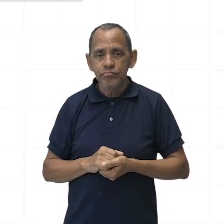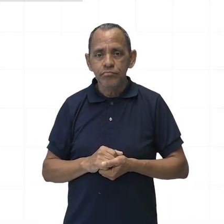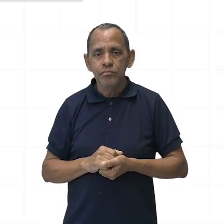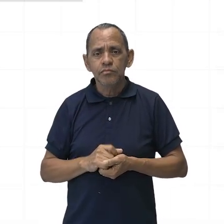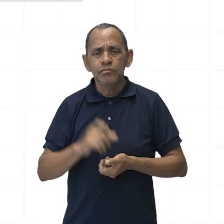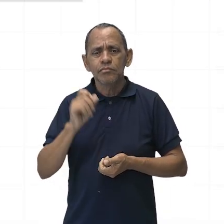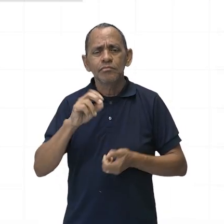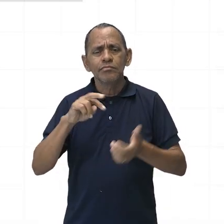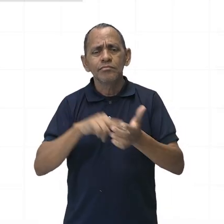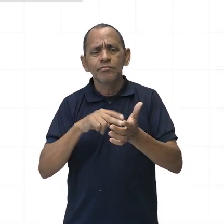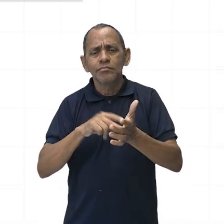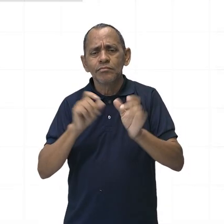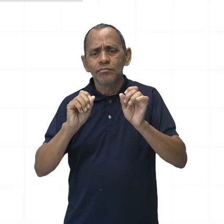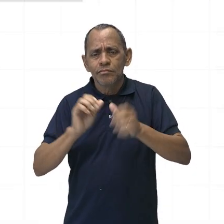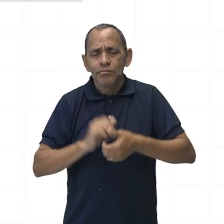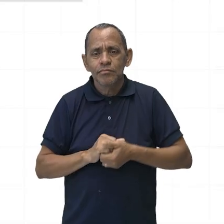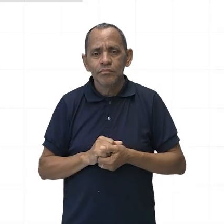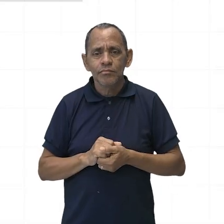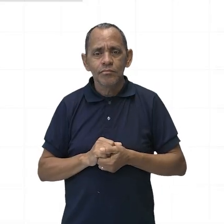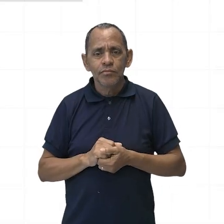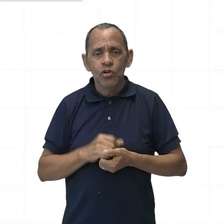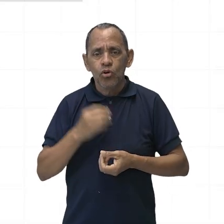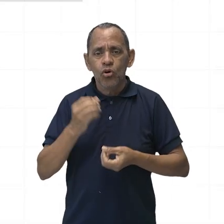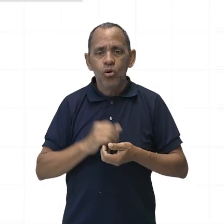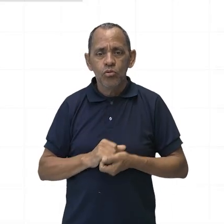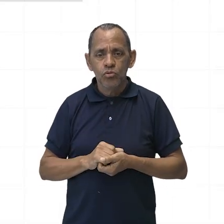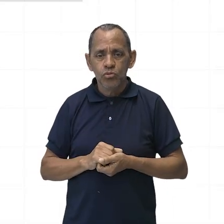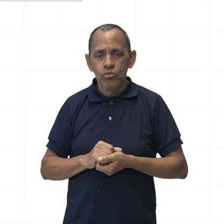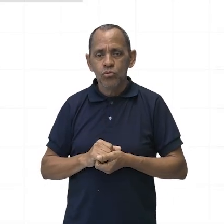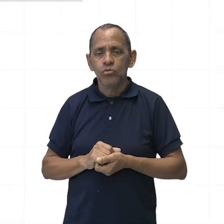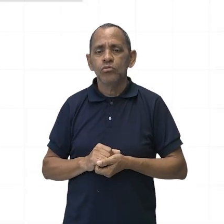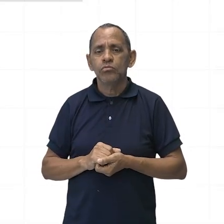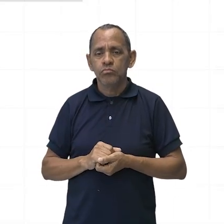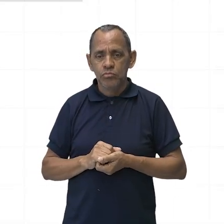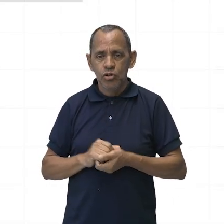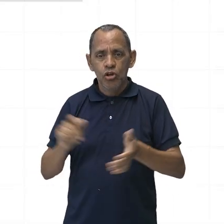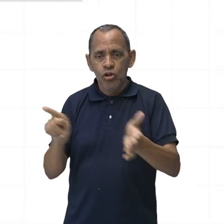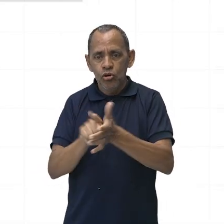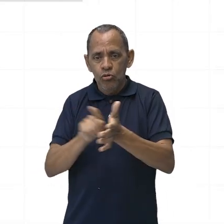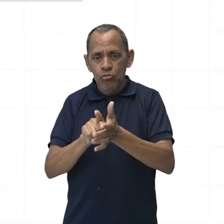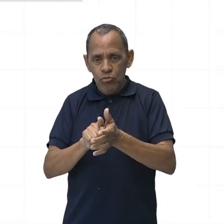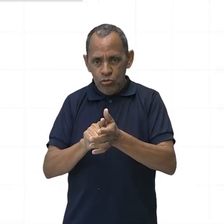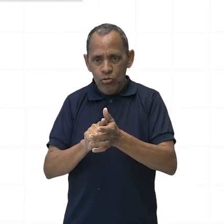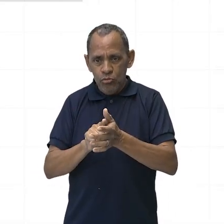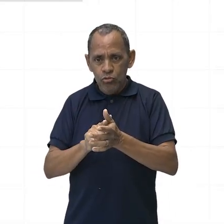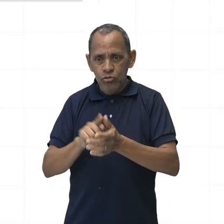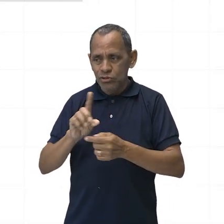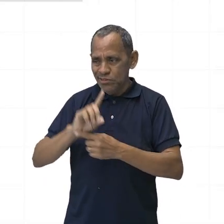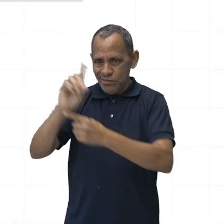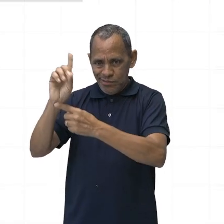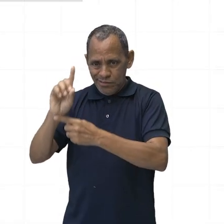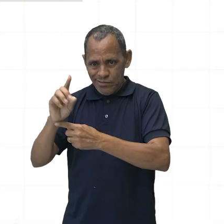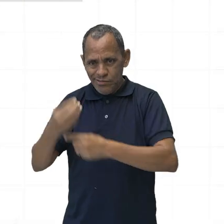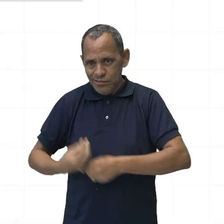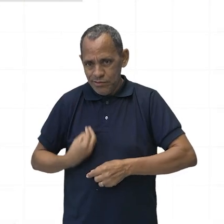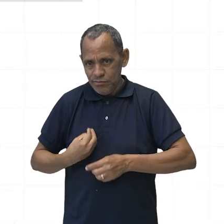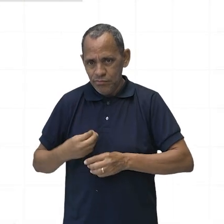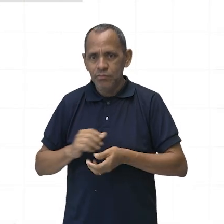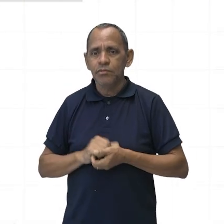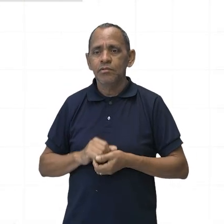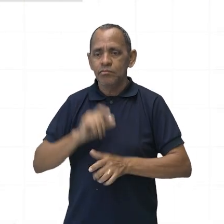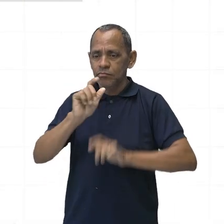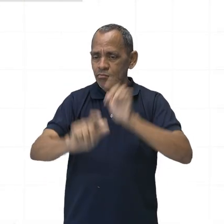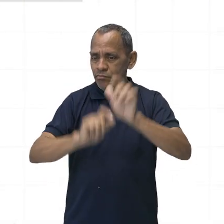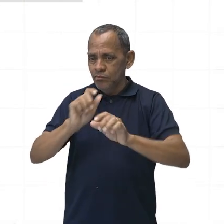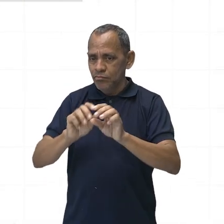Echad, que é a dimensão da unicidade de Deus na vida do povo de Israel. Na próxima